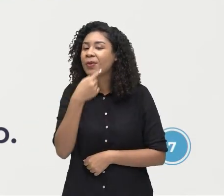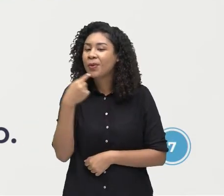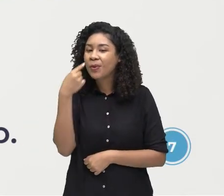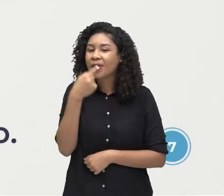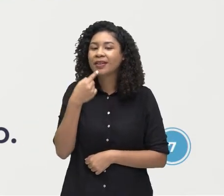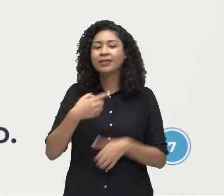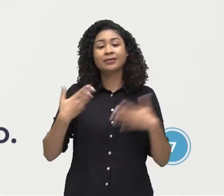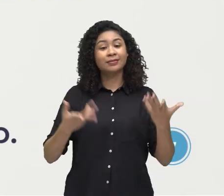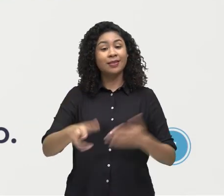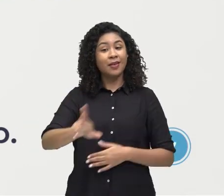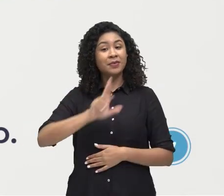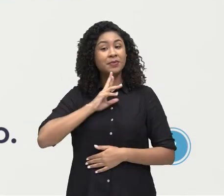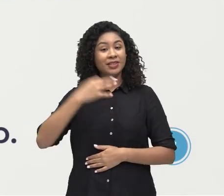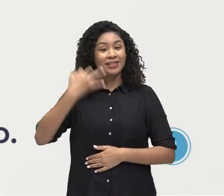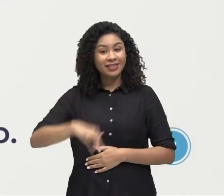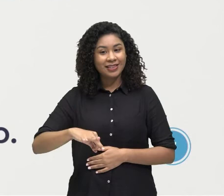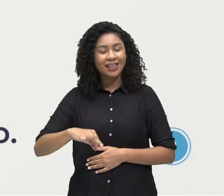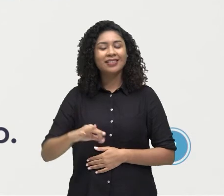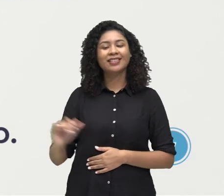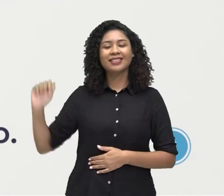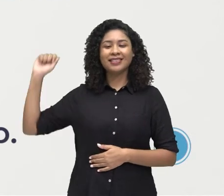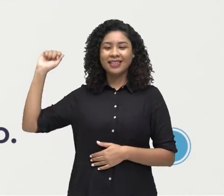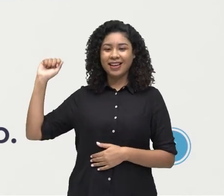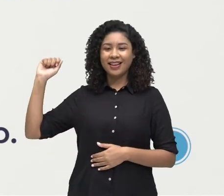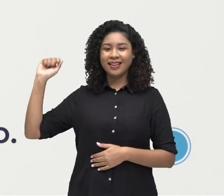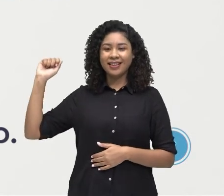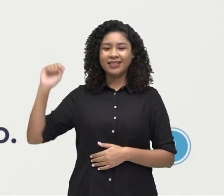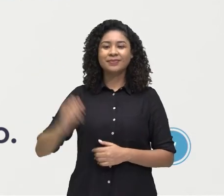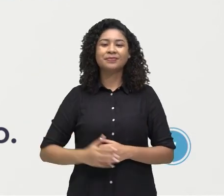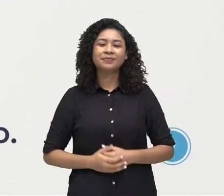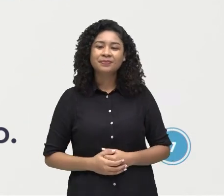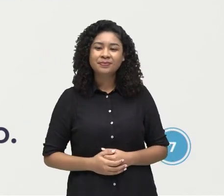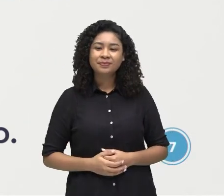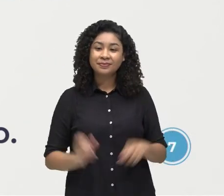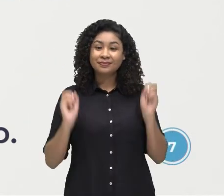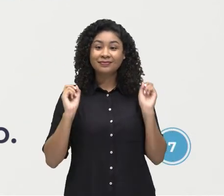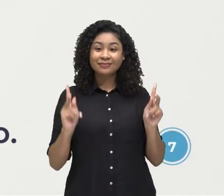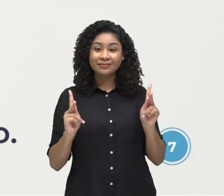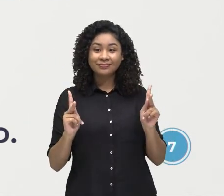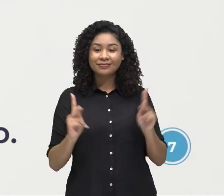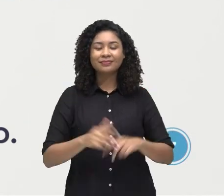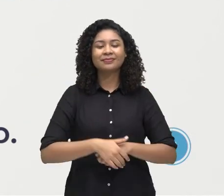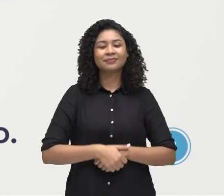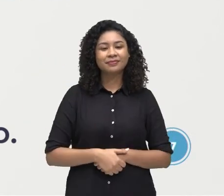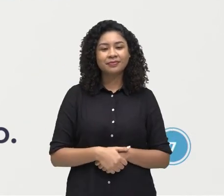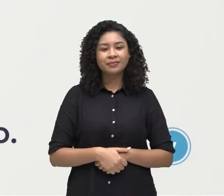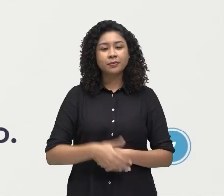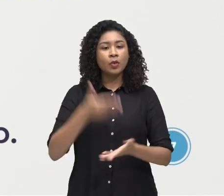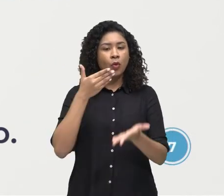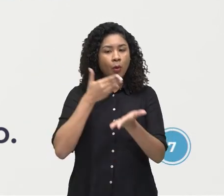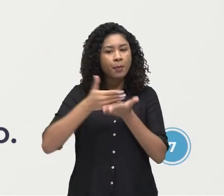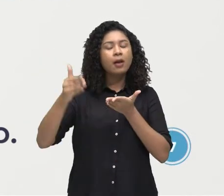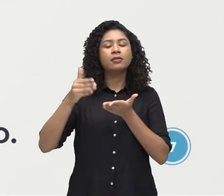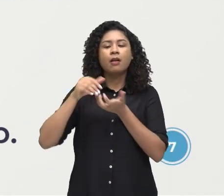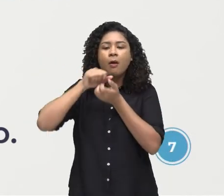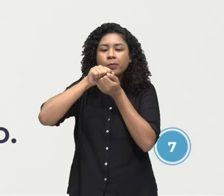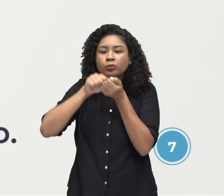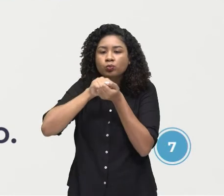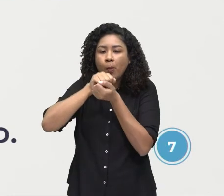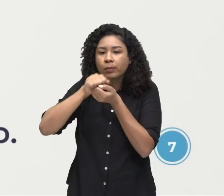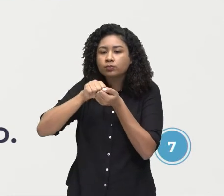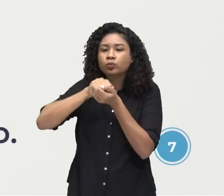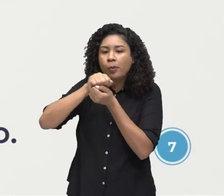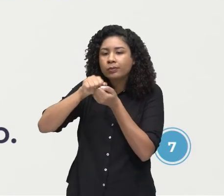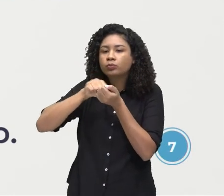resposta correta é a letra A, certo? Então olha aí, começamos com a mastigação, com